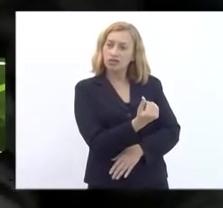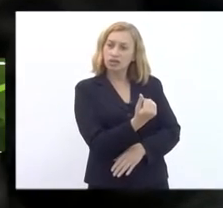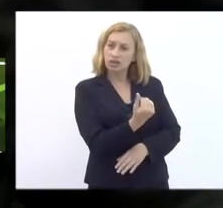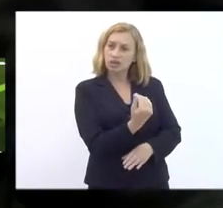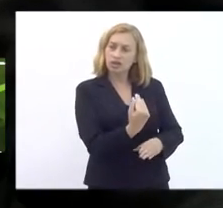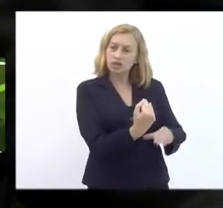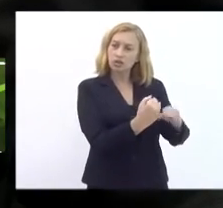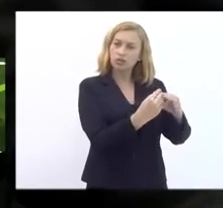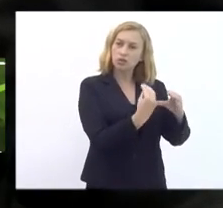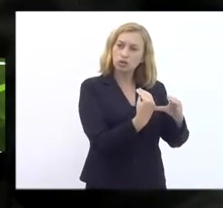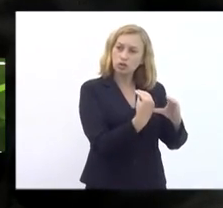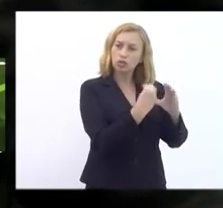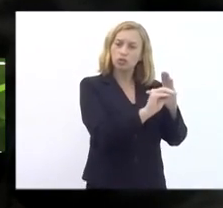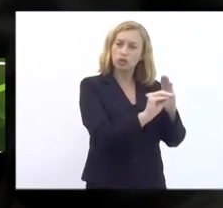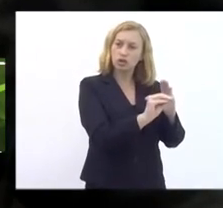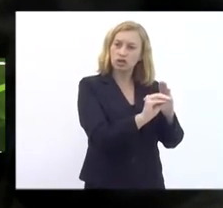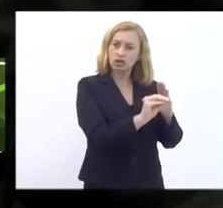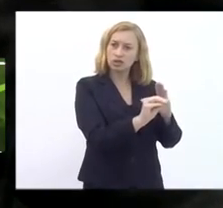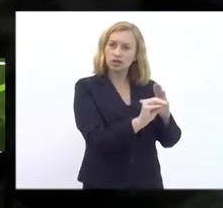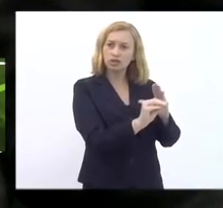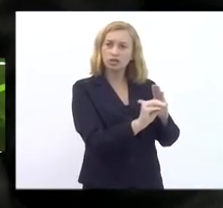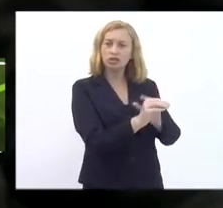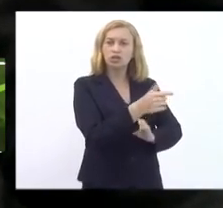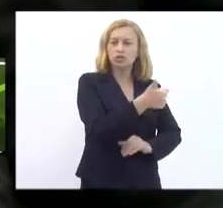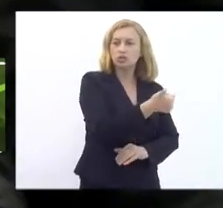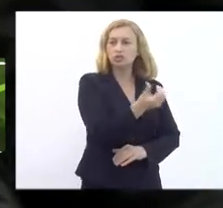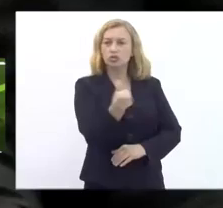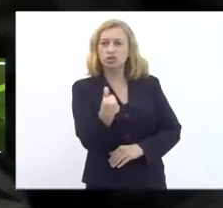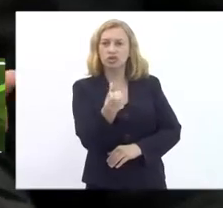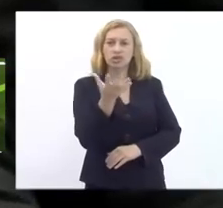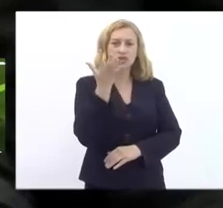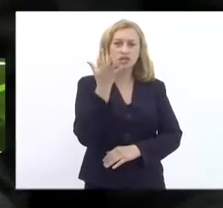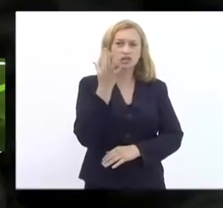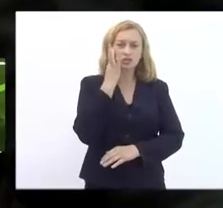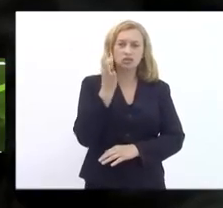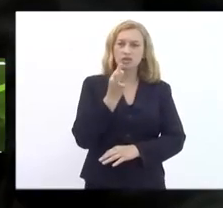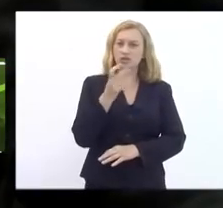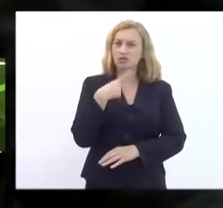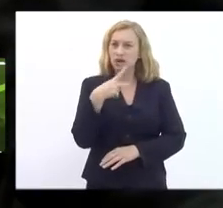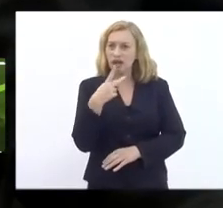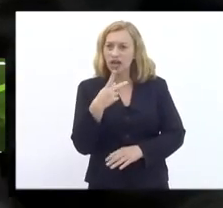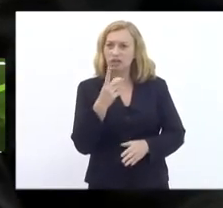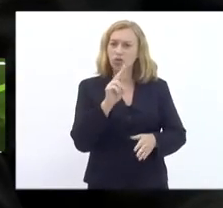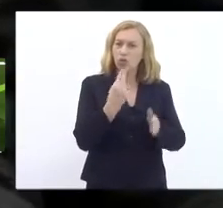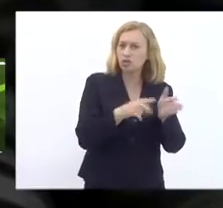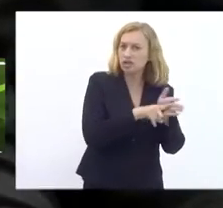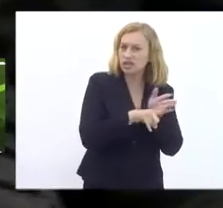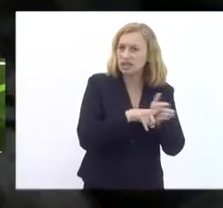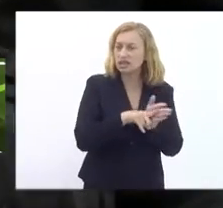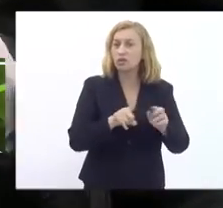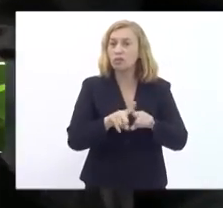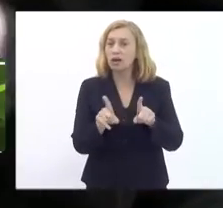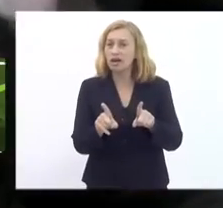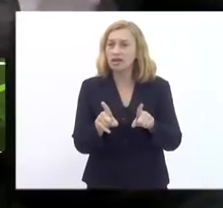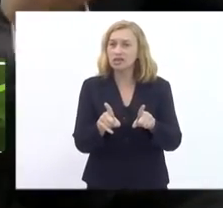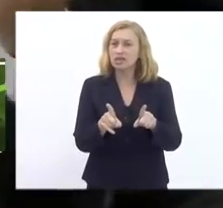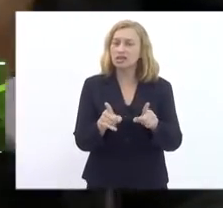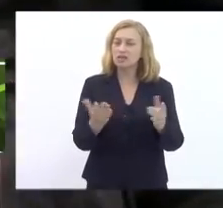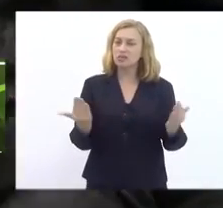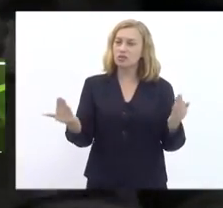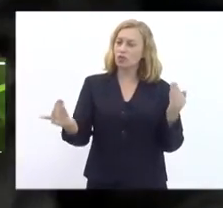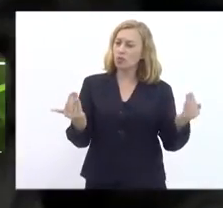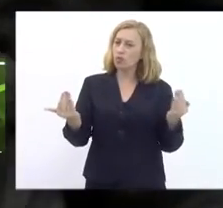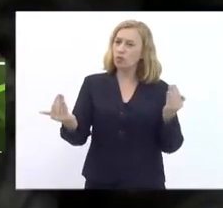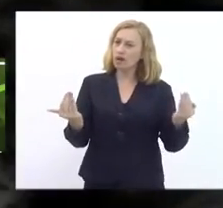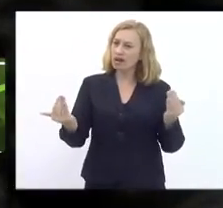série histórica de 2016. Eu acredito que, não sei se isso foi ponderado ou analisado, mas acho que assim,